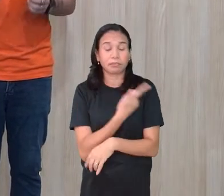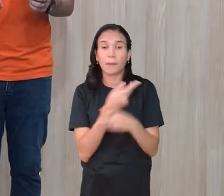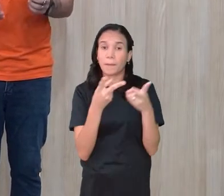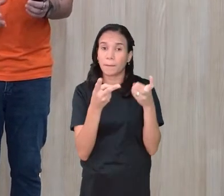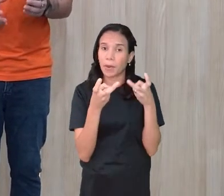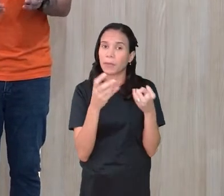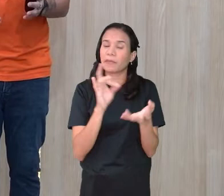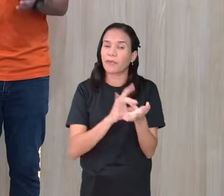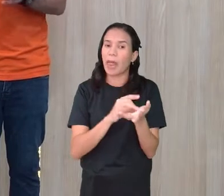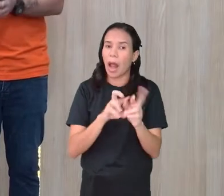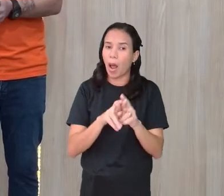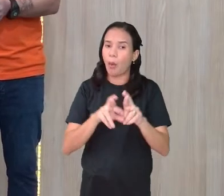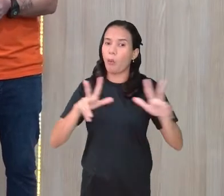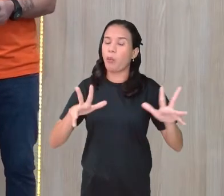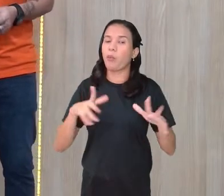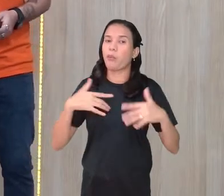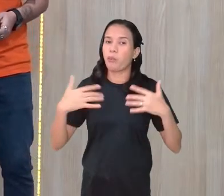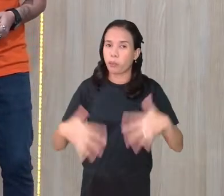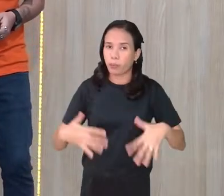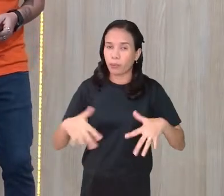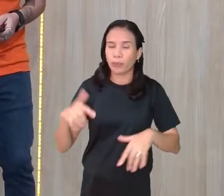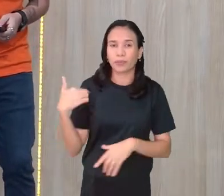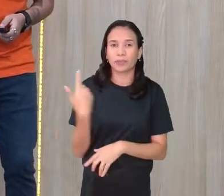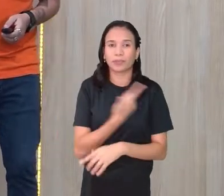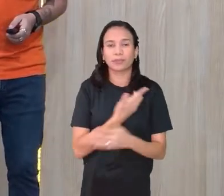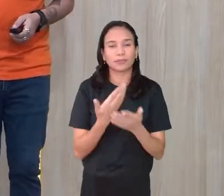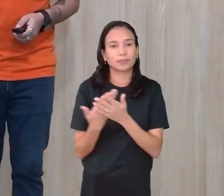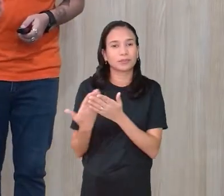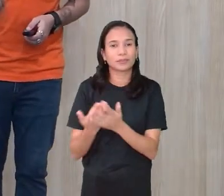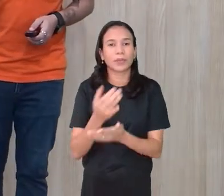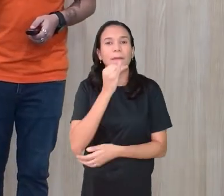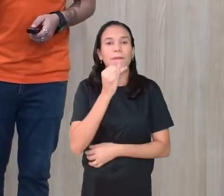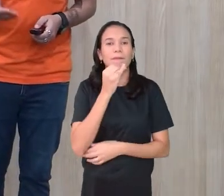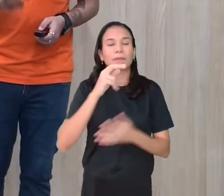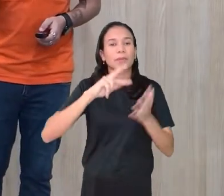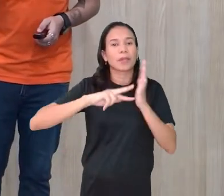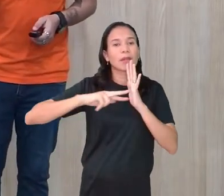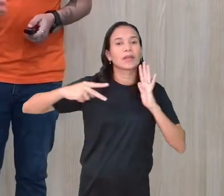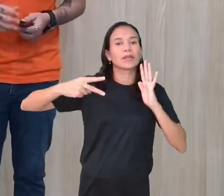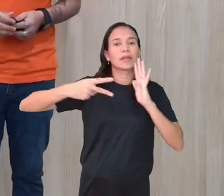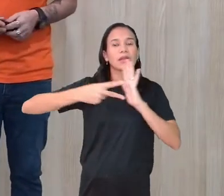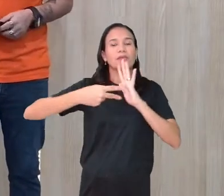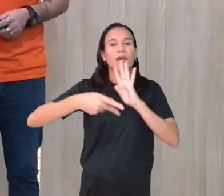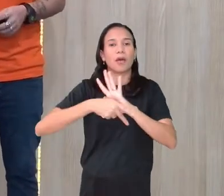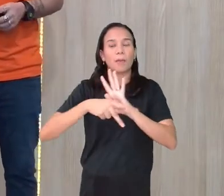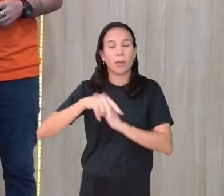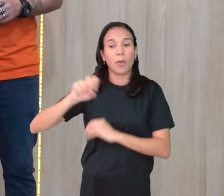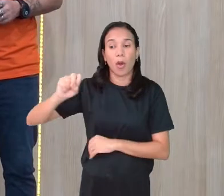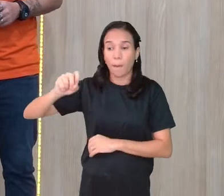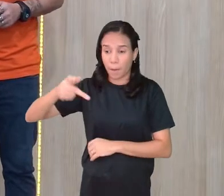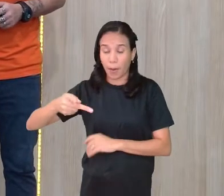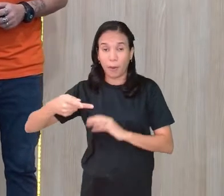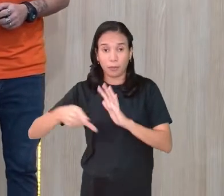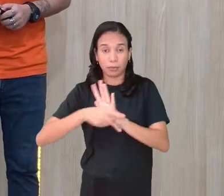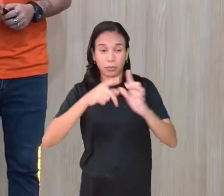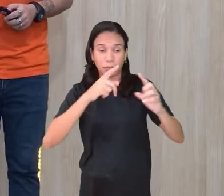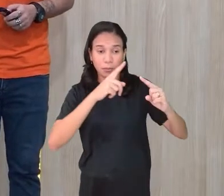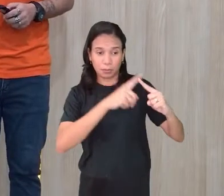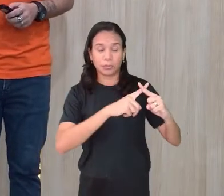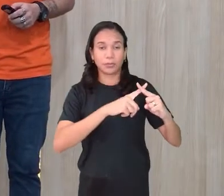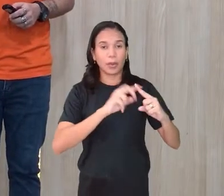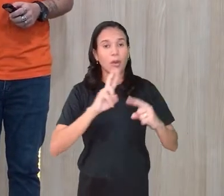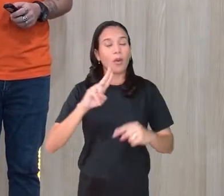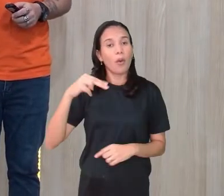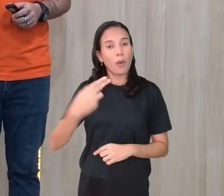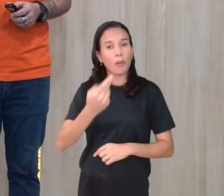isso faz uma grande diferença quando a gente trabalhar, por exemplo, alguns significados das operações de multiplicação,